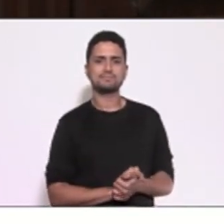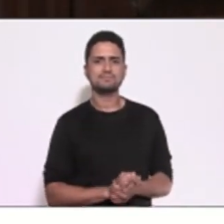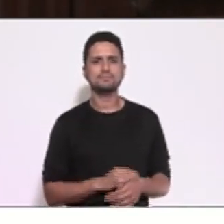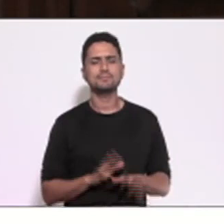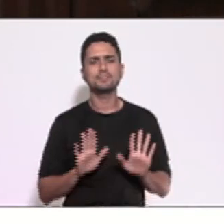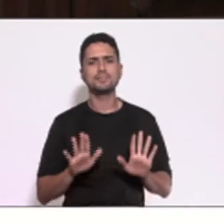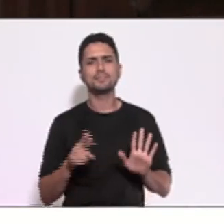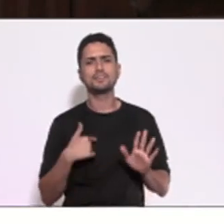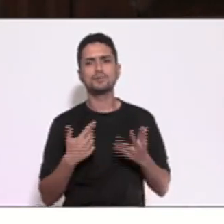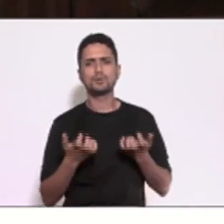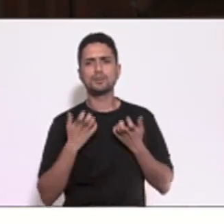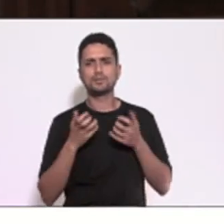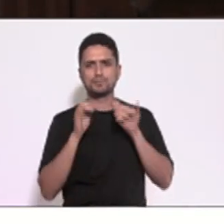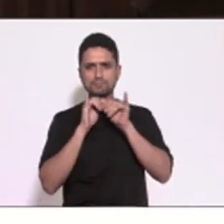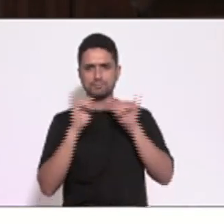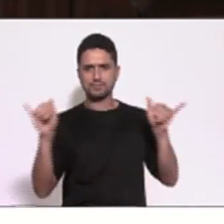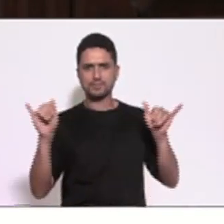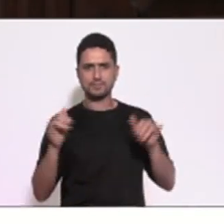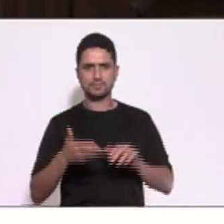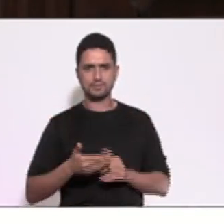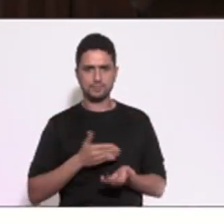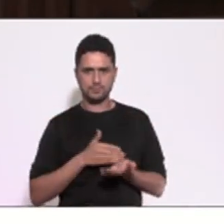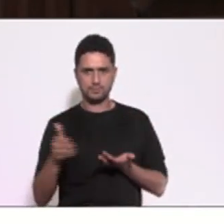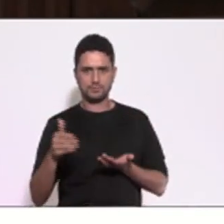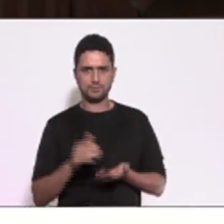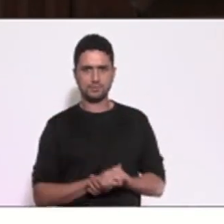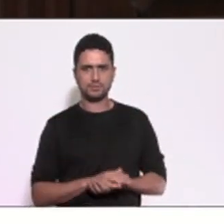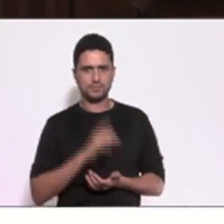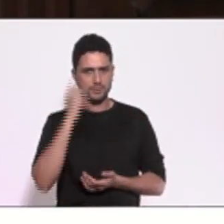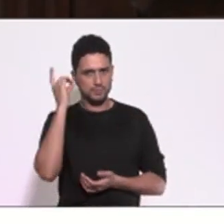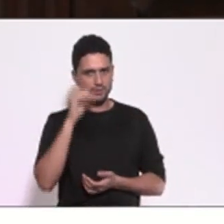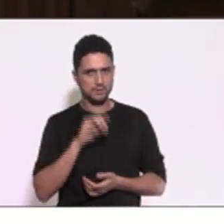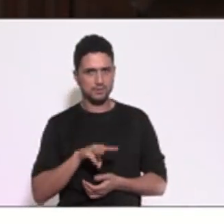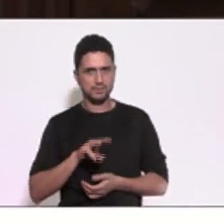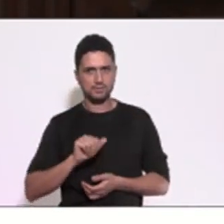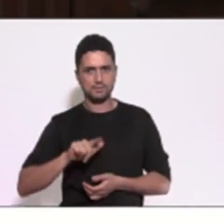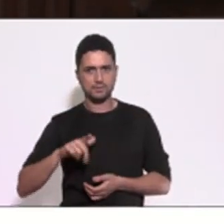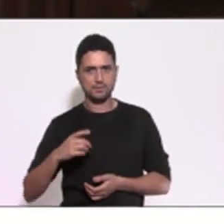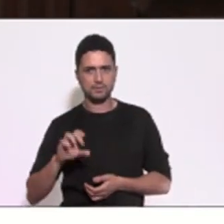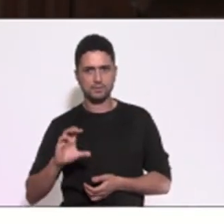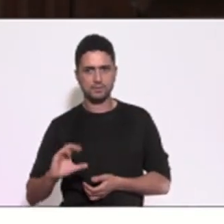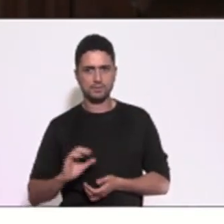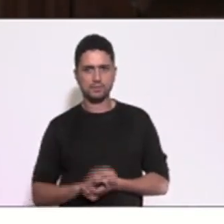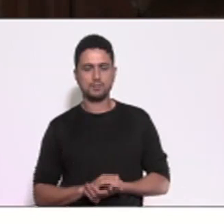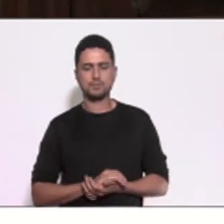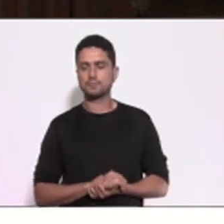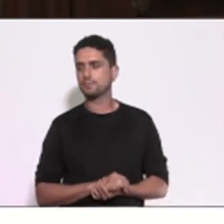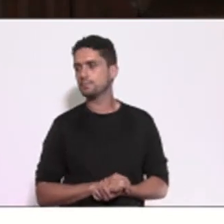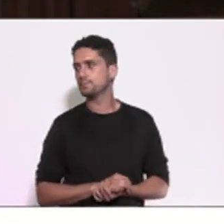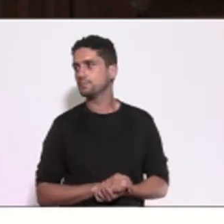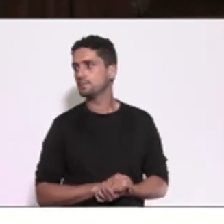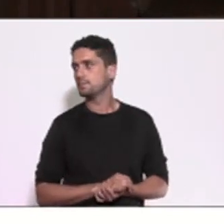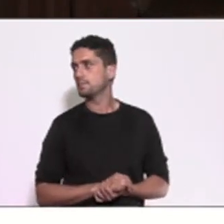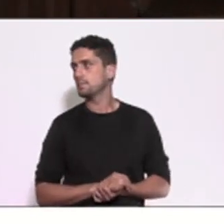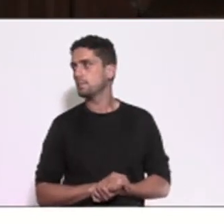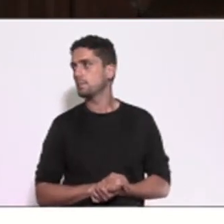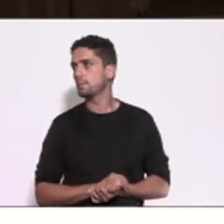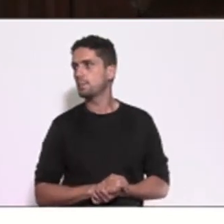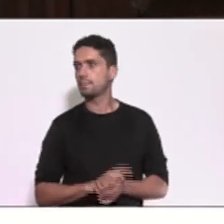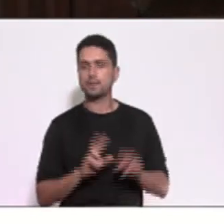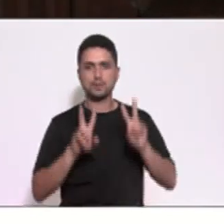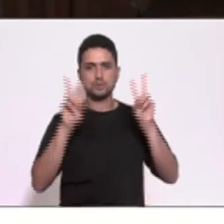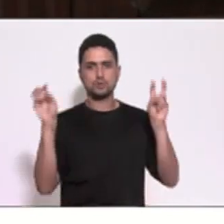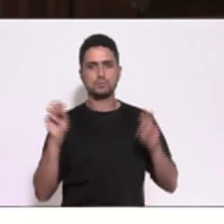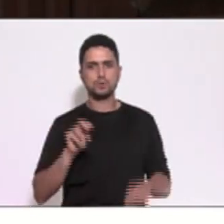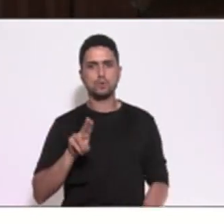falar, inicialmente, deputado Waldeck, sobre a Cobal do